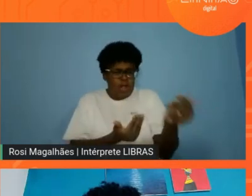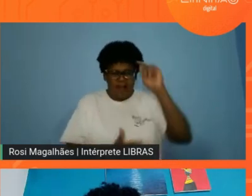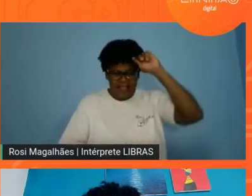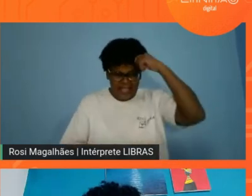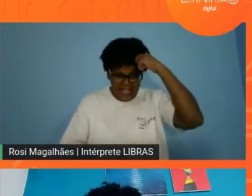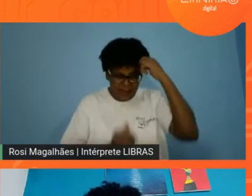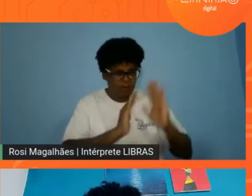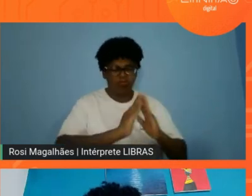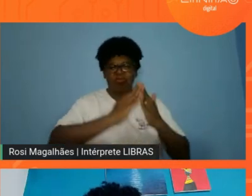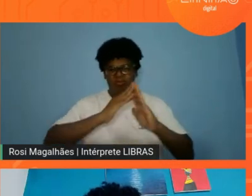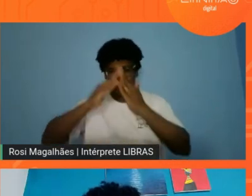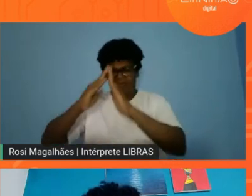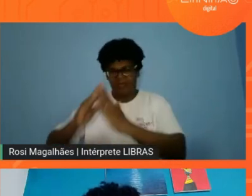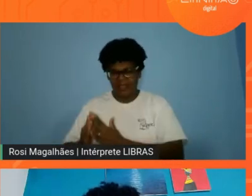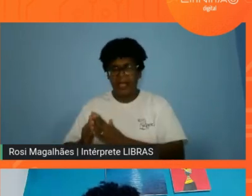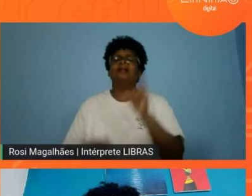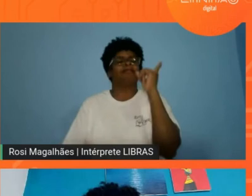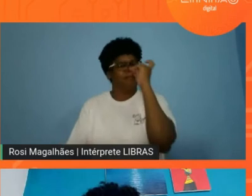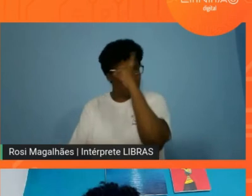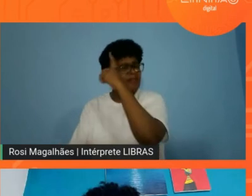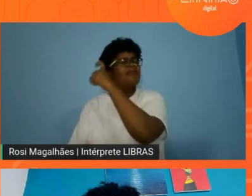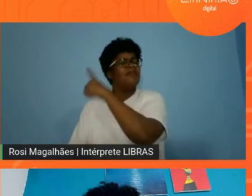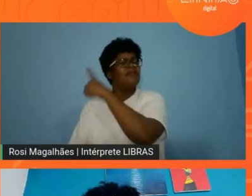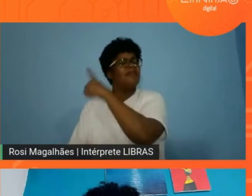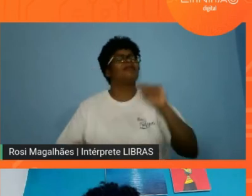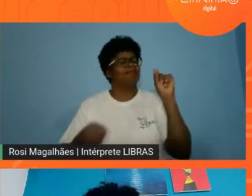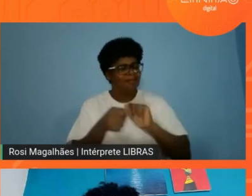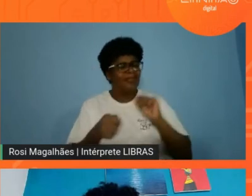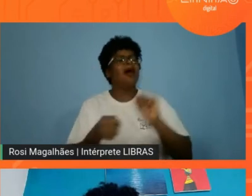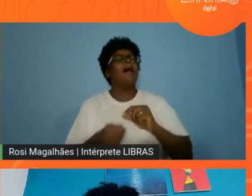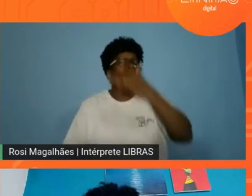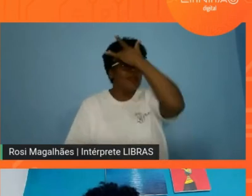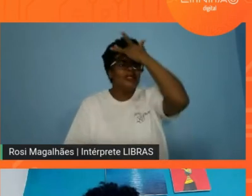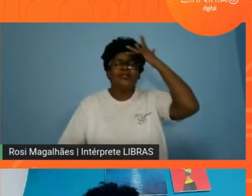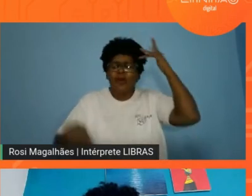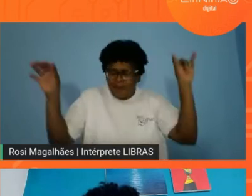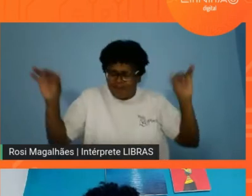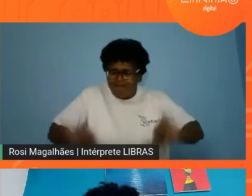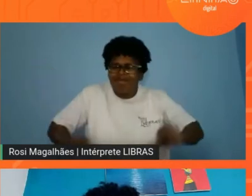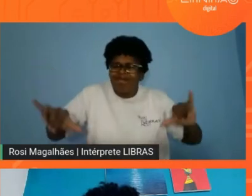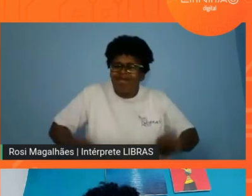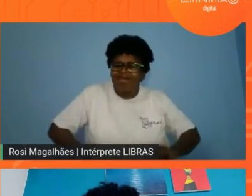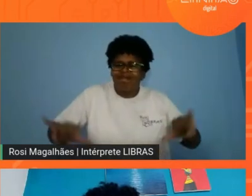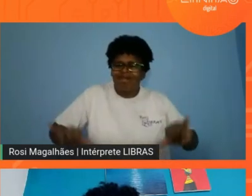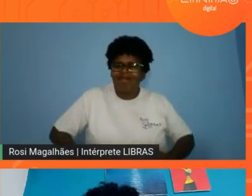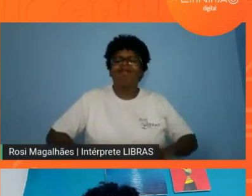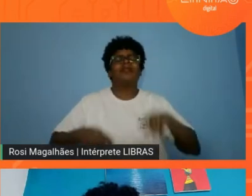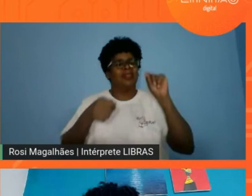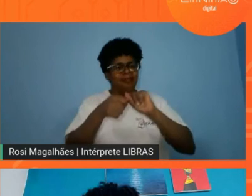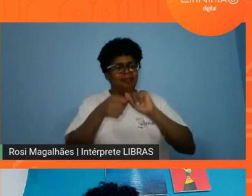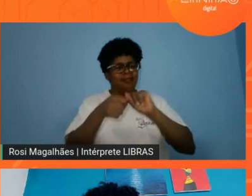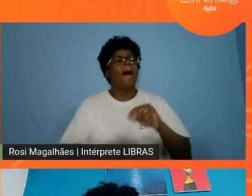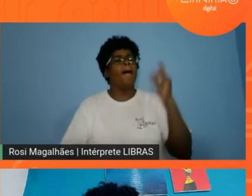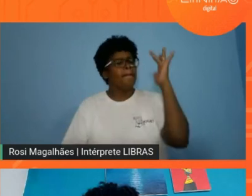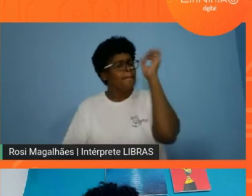sabe quais culturas ainda são marginalizadas, né, ainda são violentadas por esse